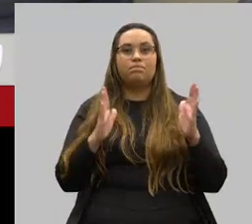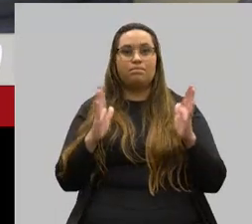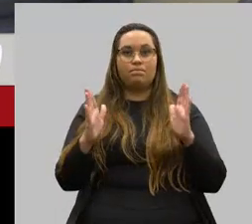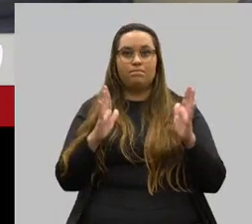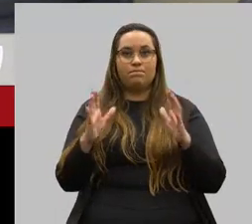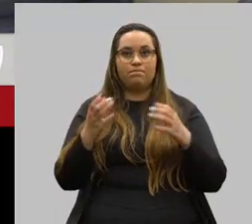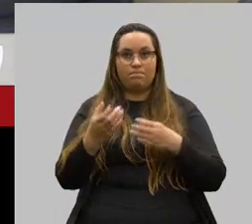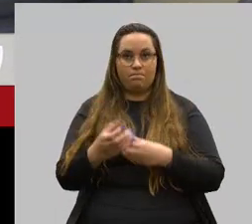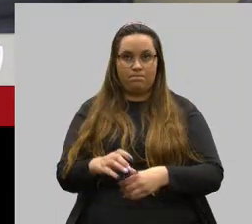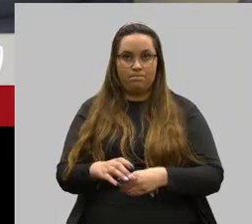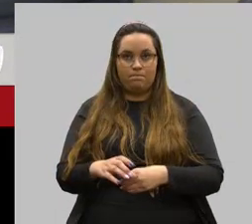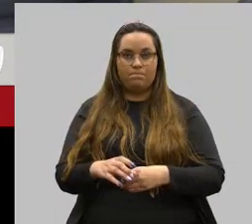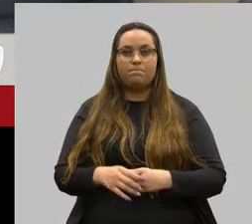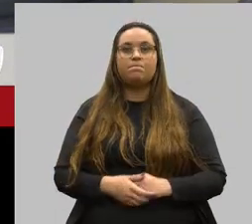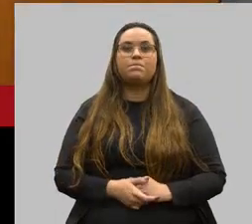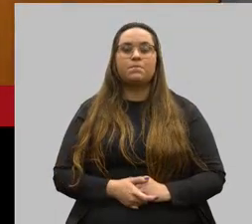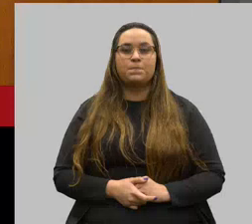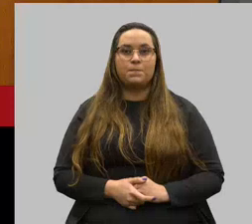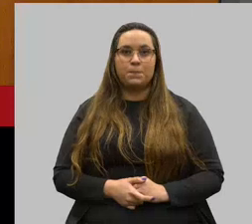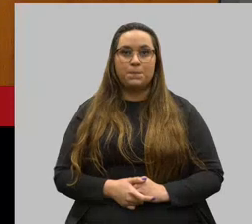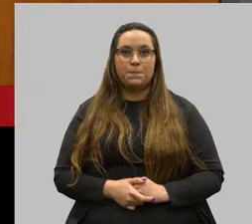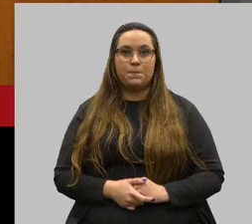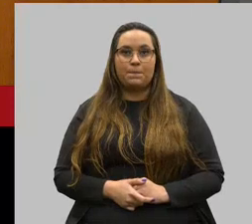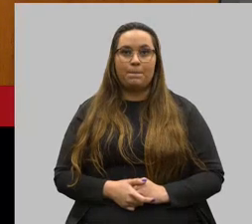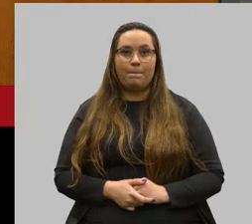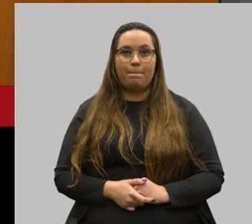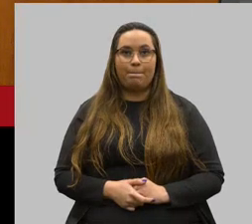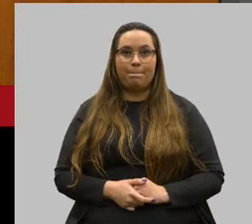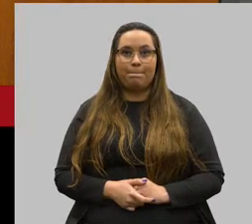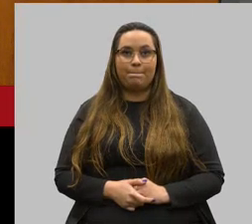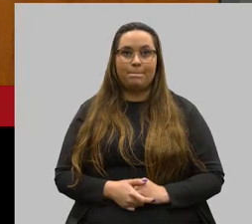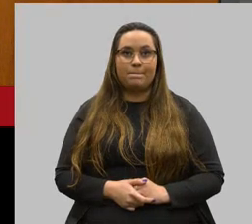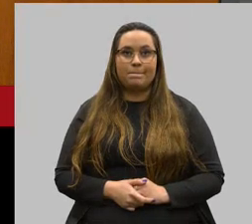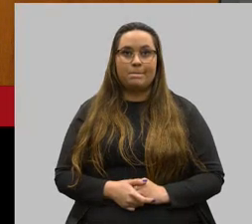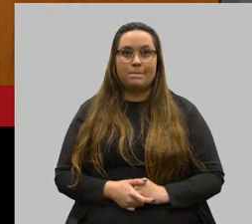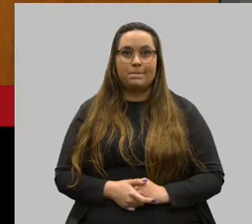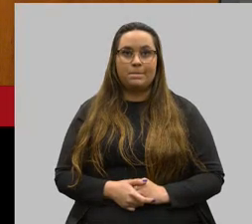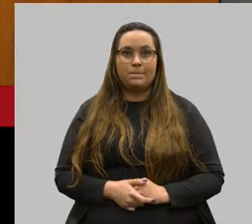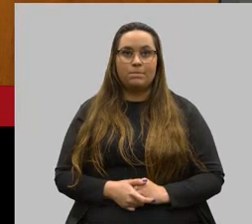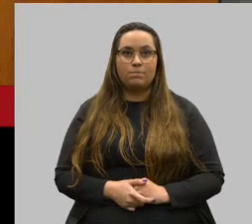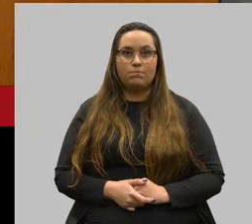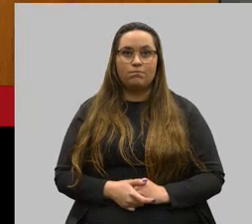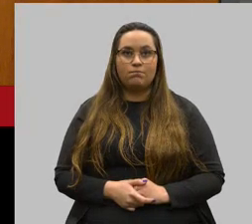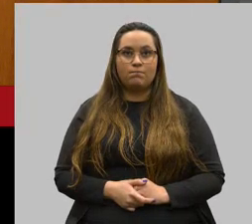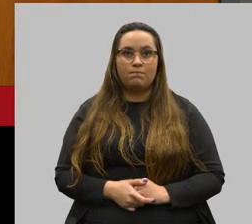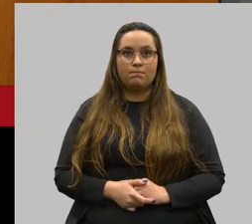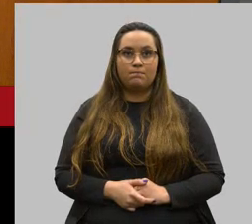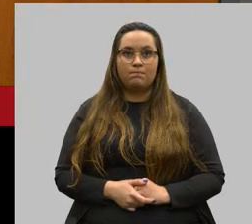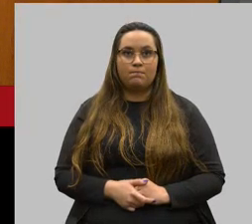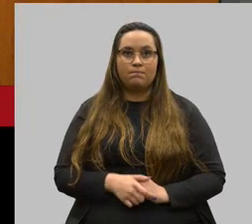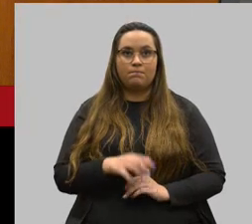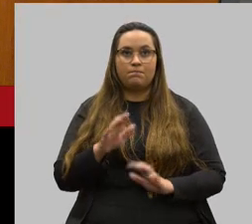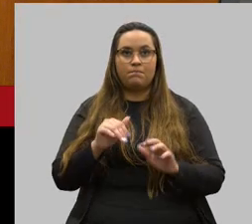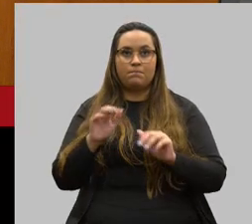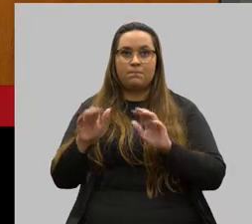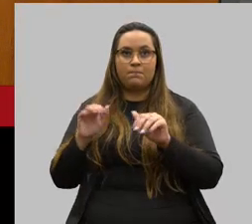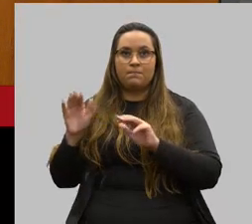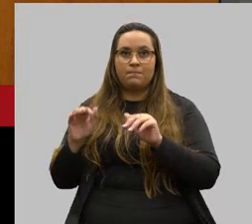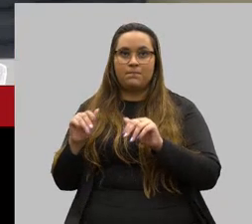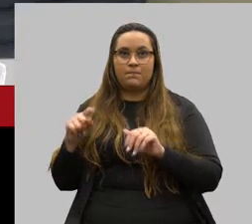concurso tá convocação de excedentes tem pretensão da da da própr Polícia Civil nós